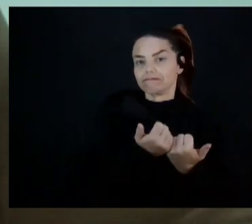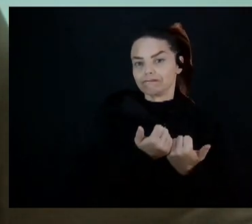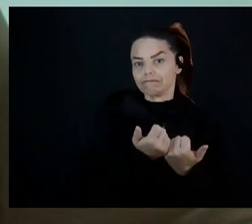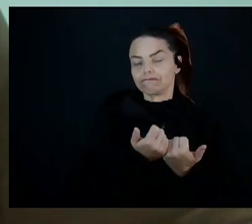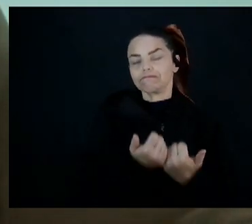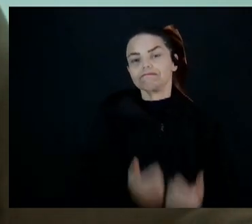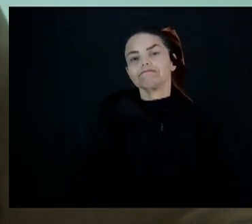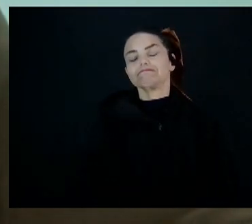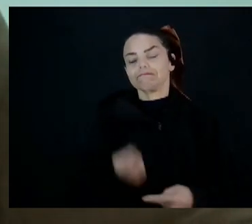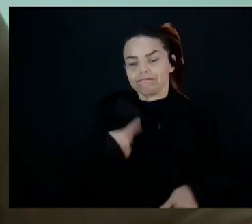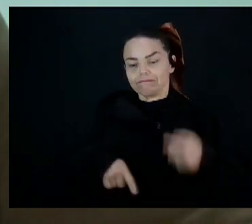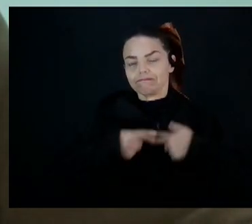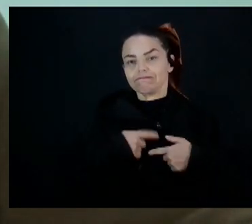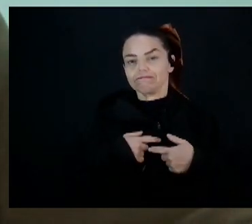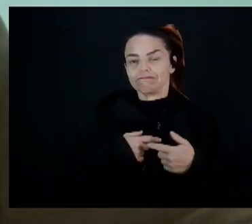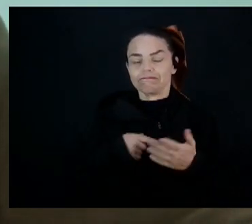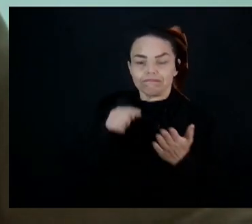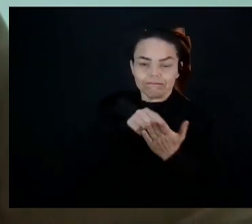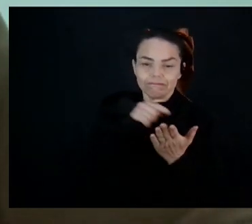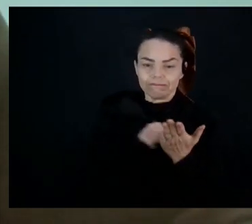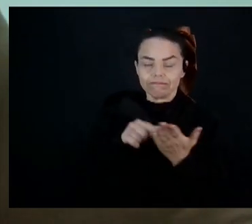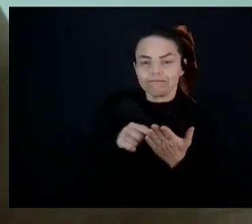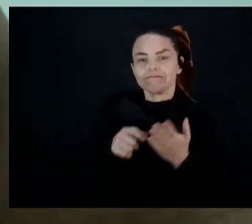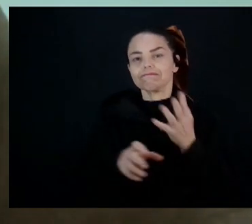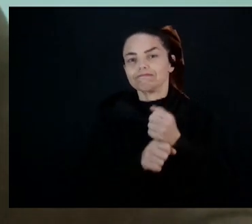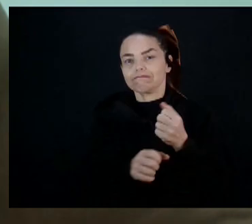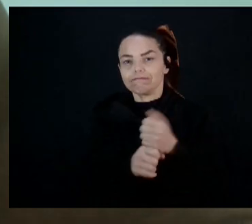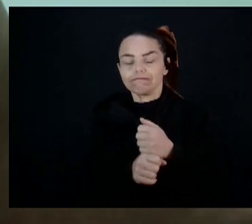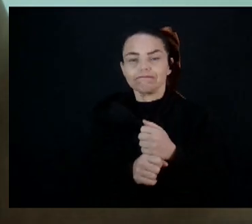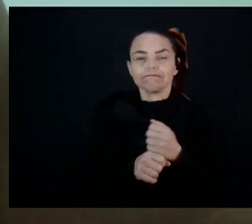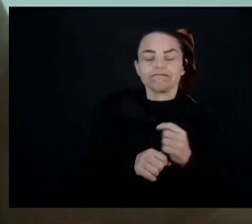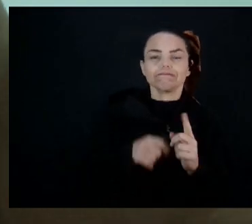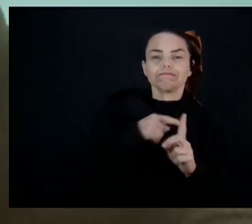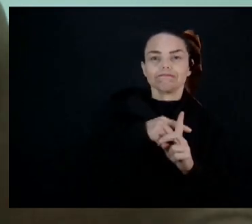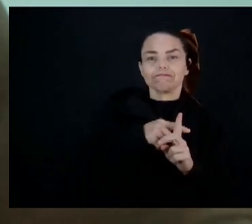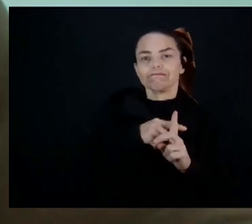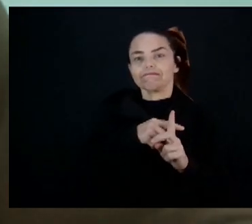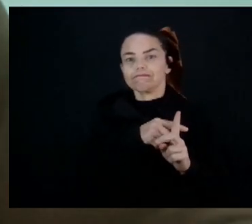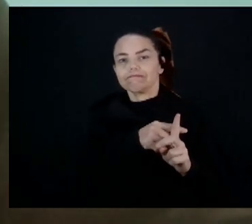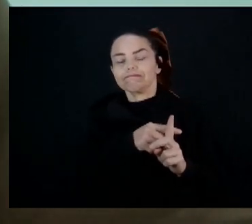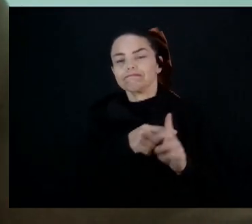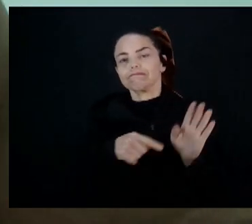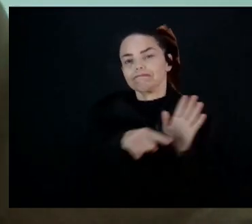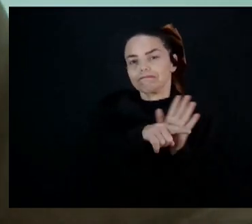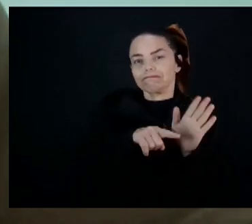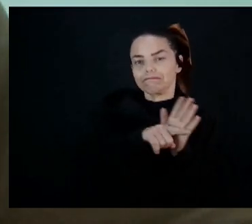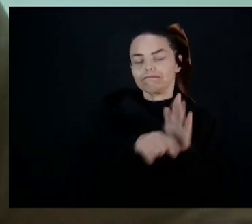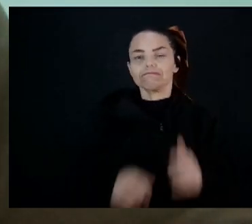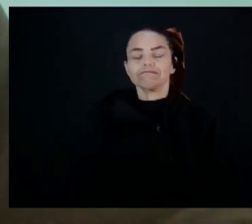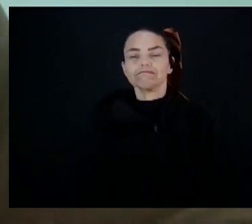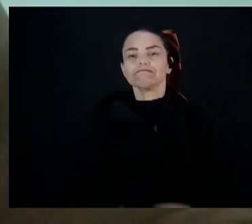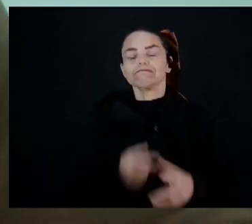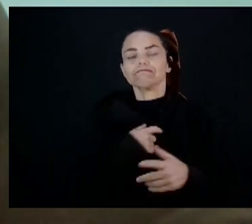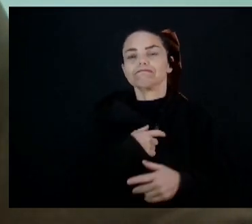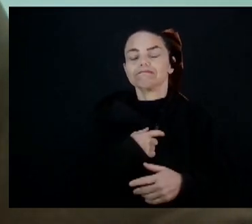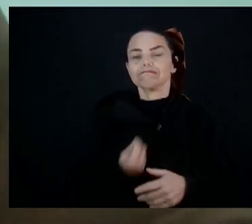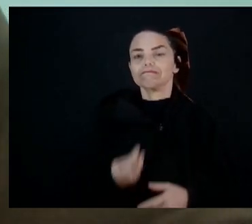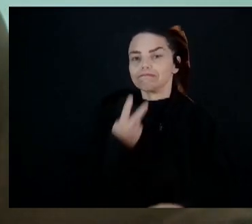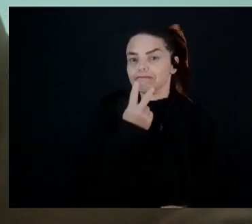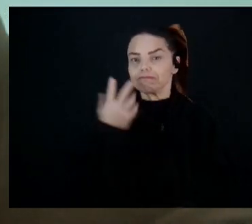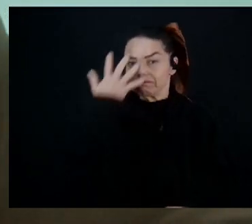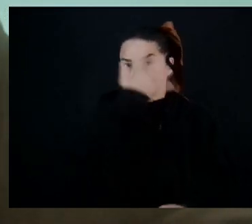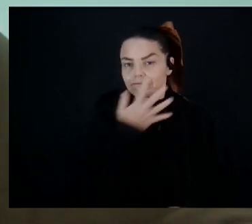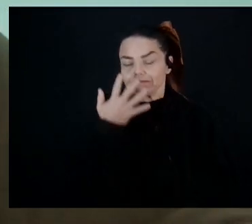tem uma calculadora, né? Mais e menos, mas os ciclos que eu tenho que resolver são nas minhas 24 horas. Se